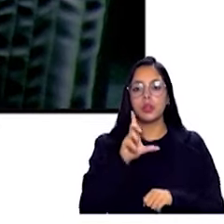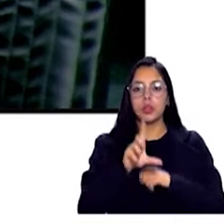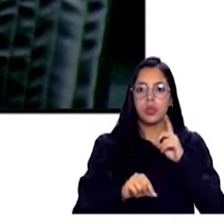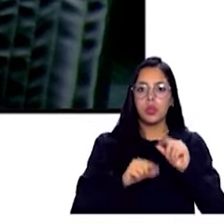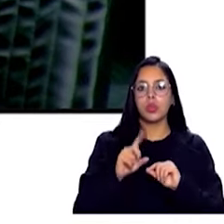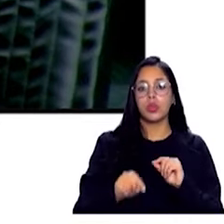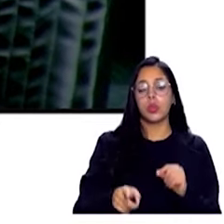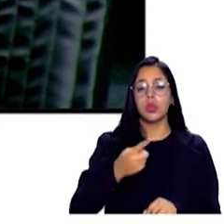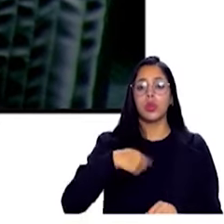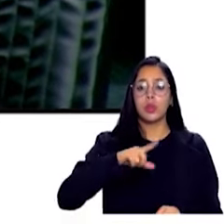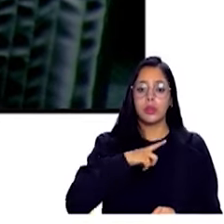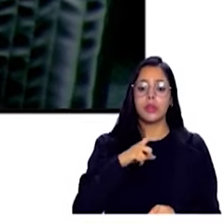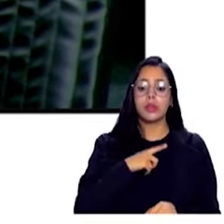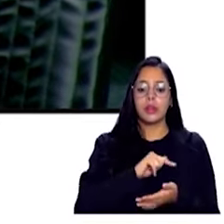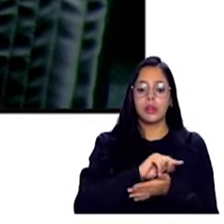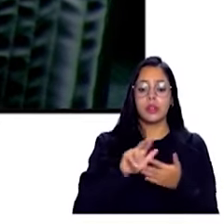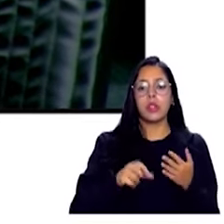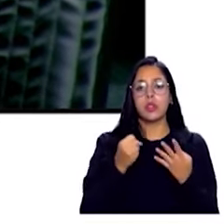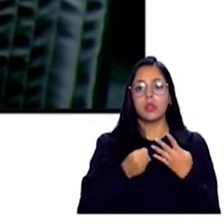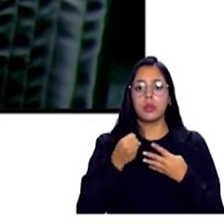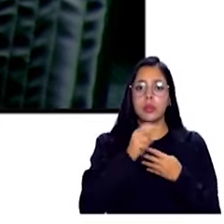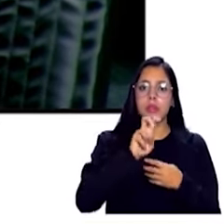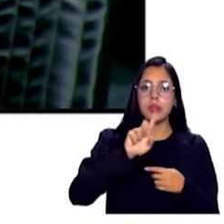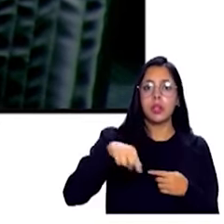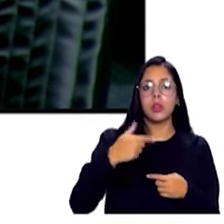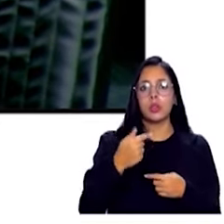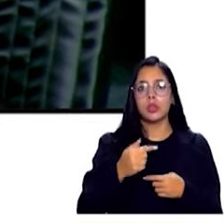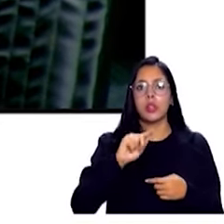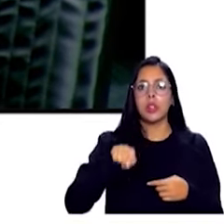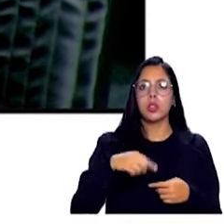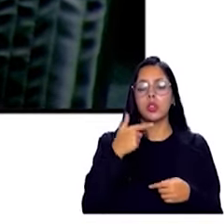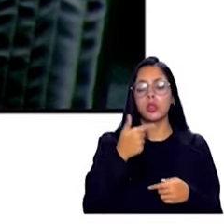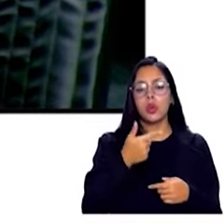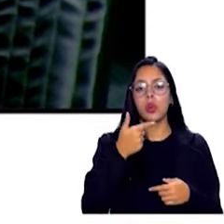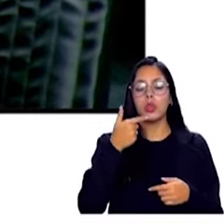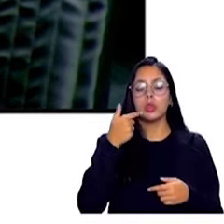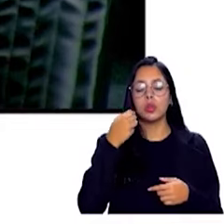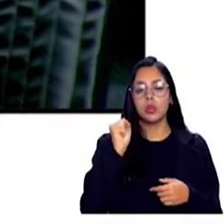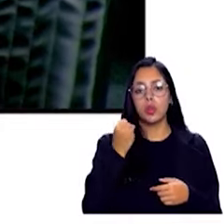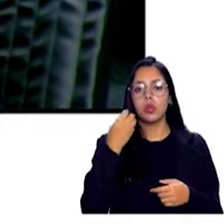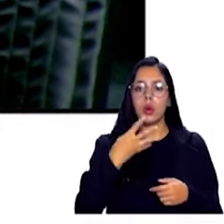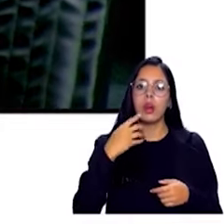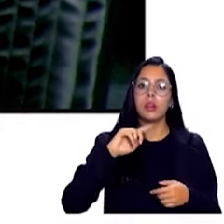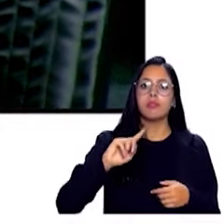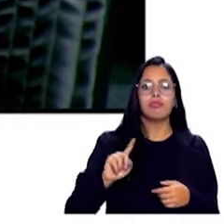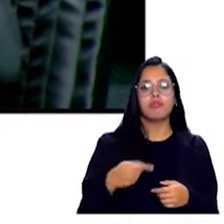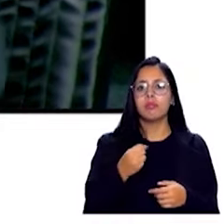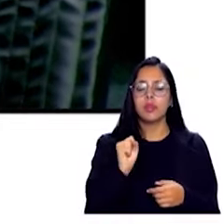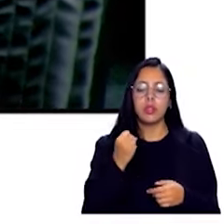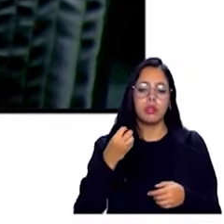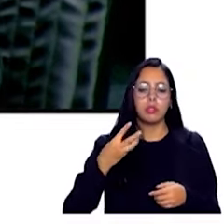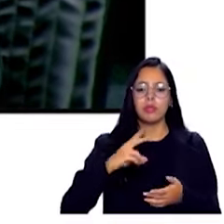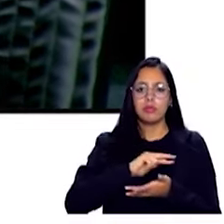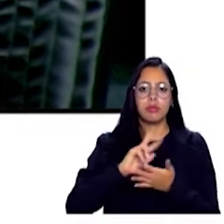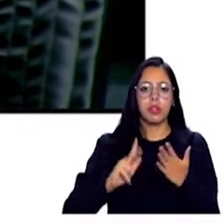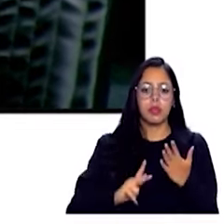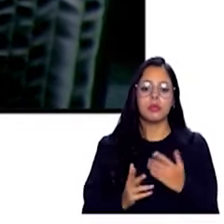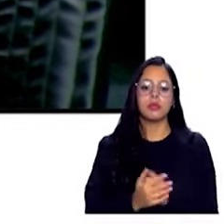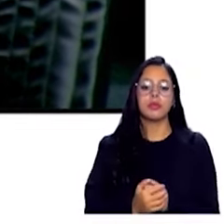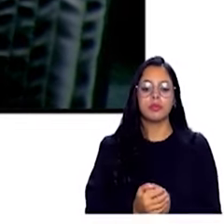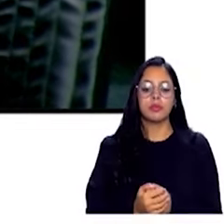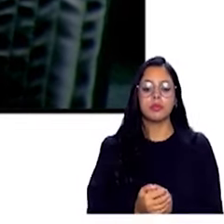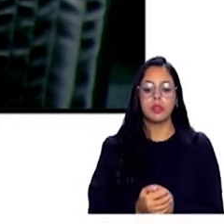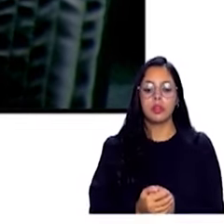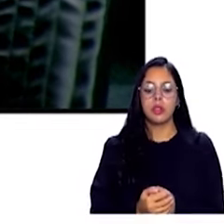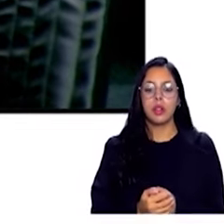né súmula 5 súmula 7 súmula 284 súmula 84 súmula 83 súmula não sei dos que né mais esse filtro como